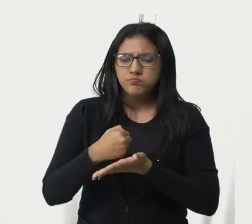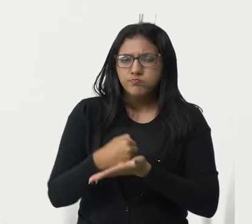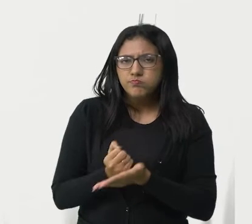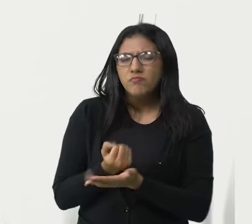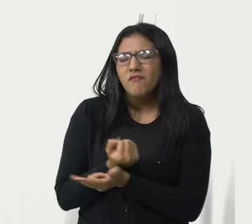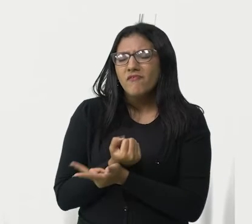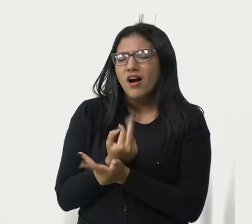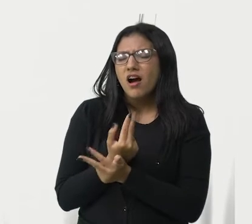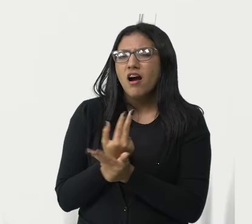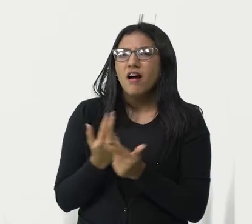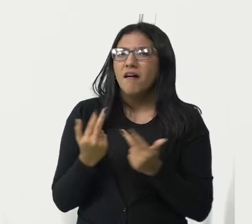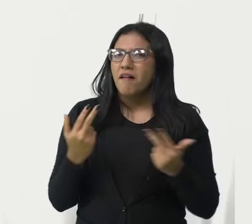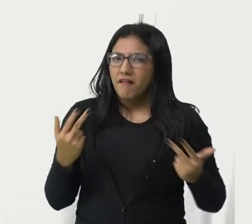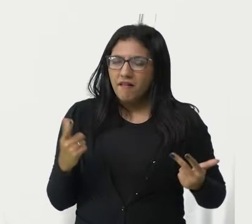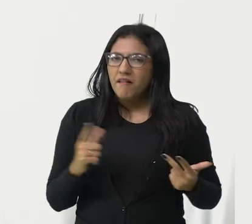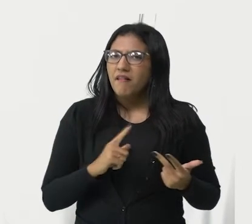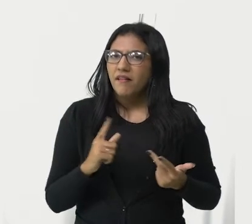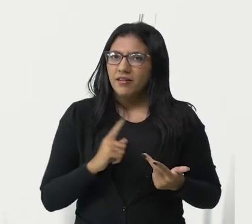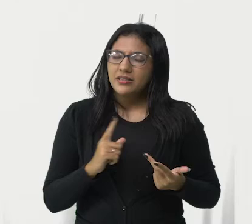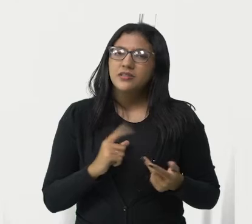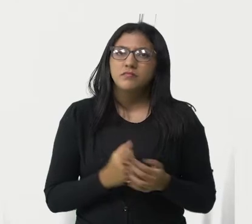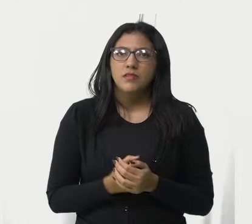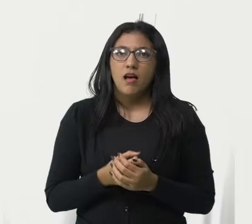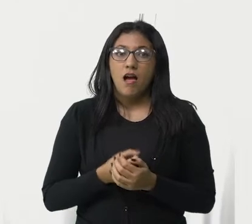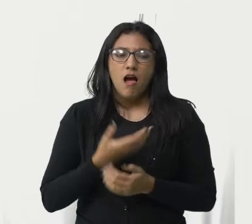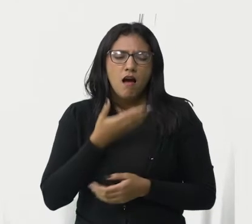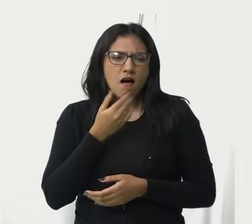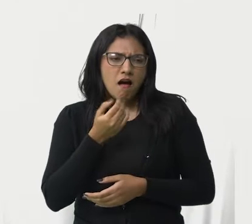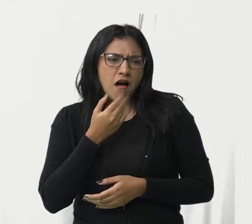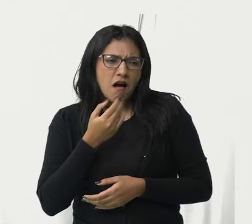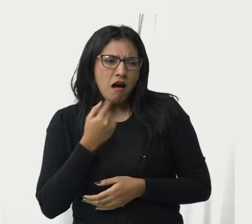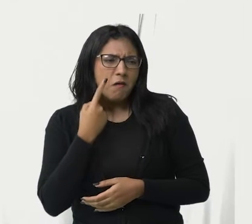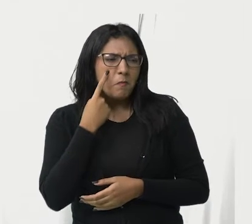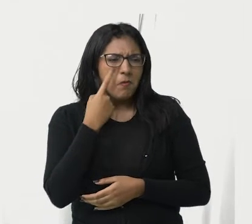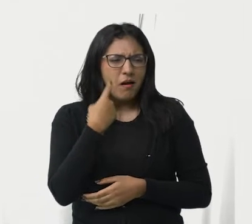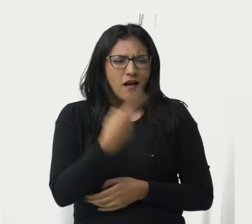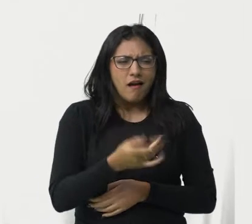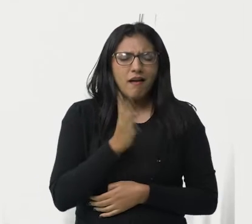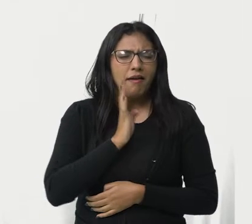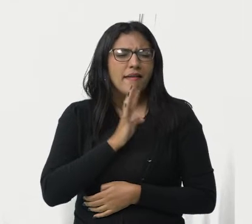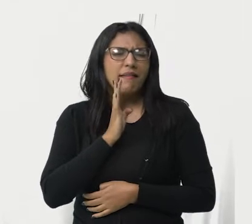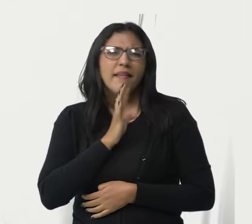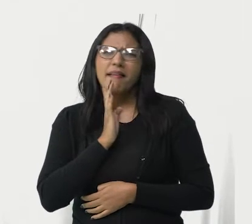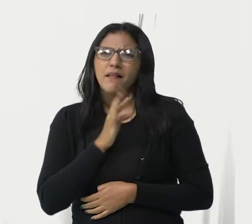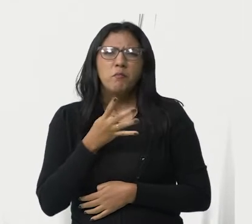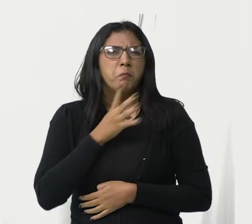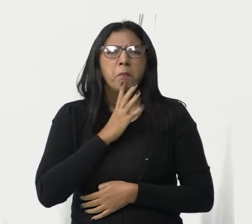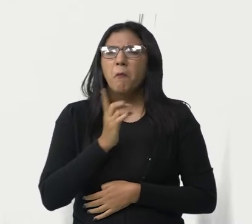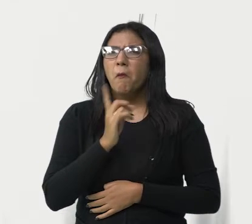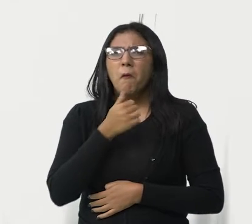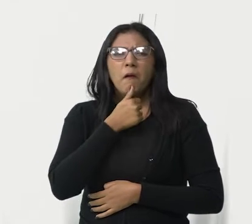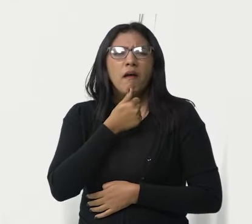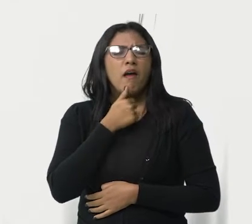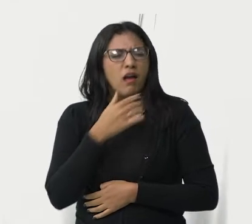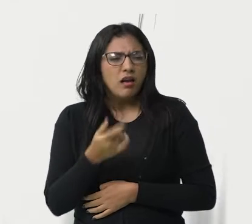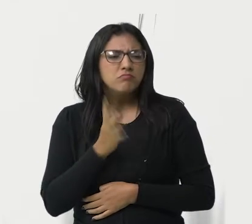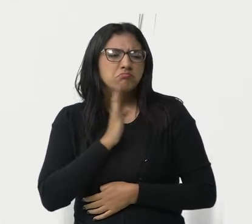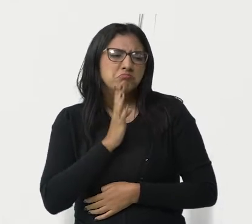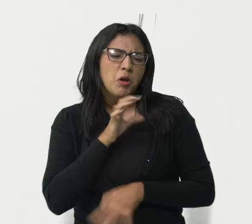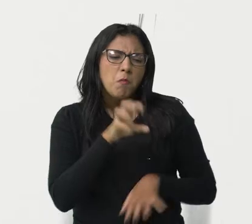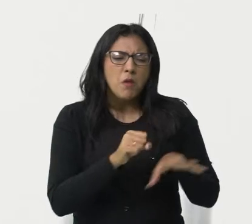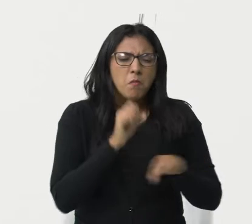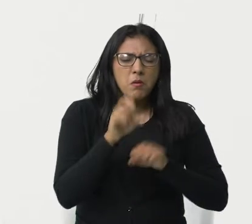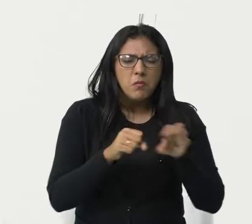começam a explorar, acham que tudo é novidade, né? E realmente está sendo novidade para eles, eles começam a